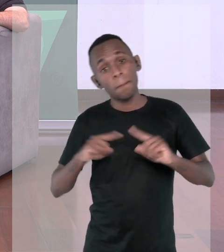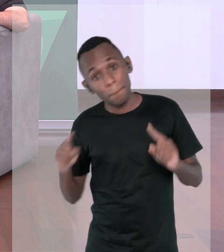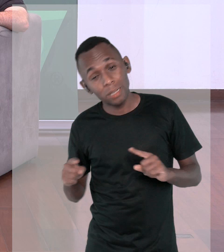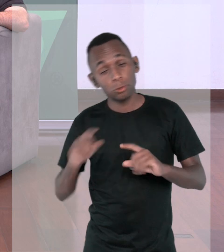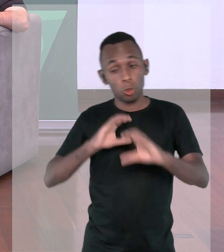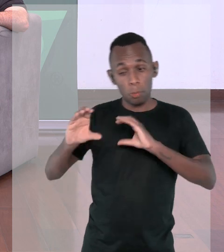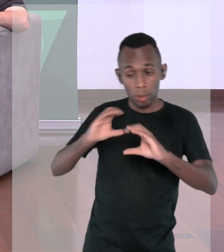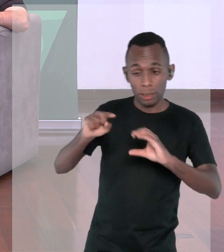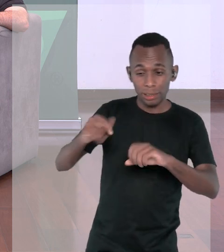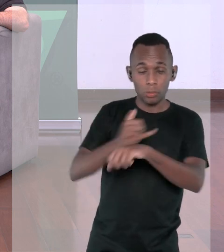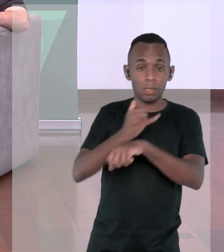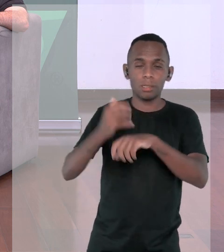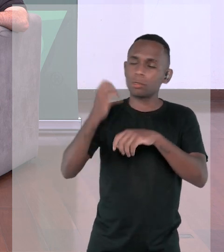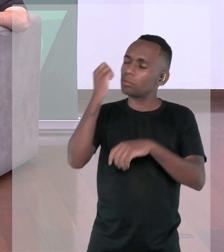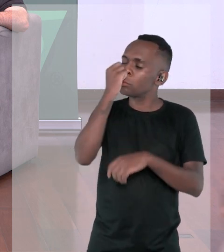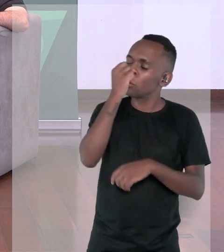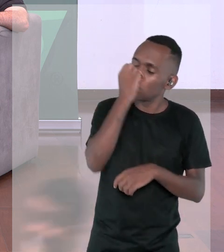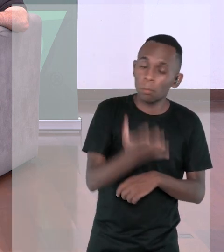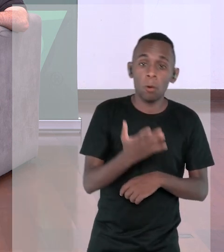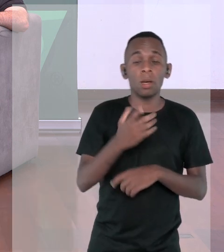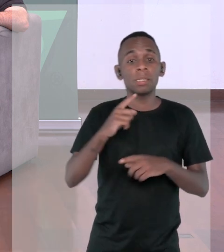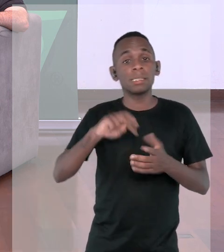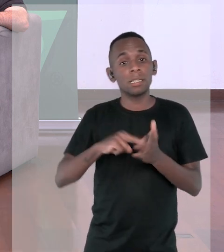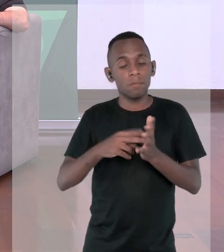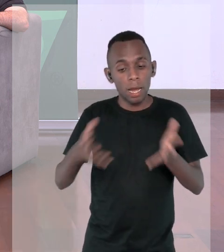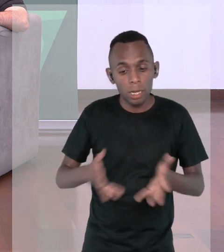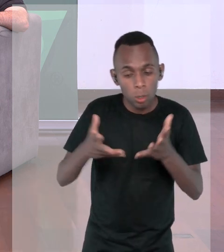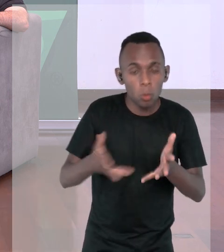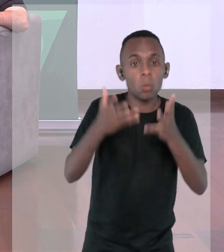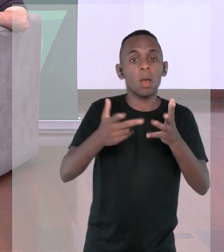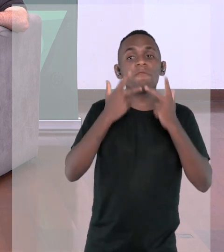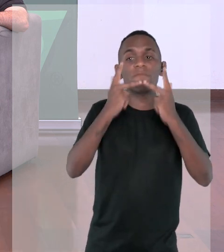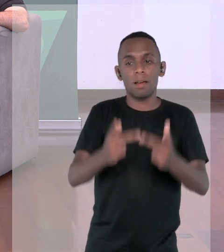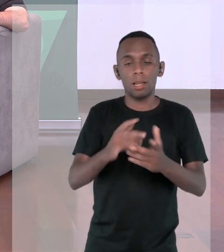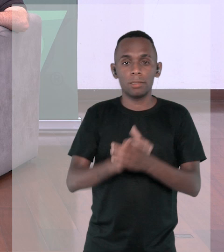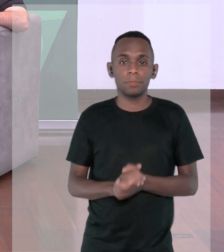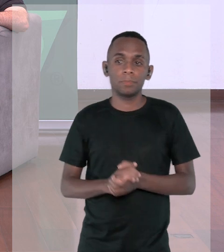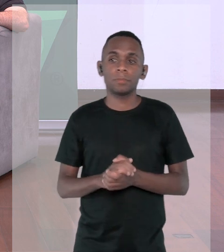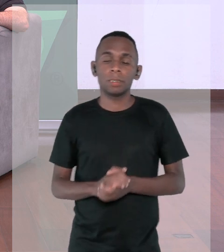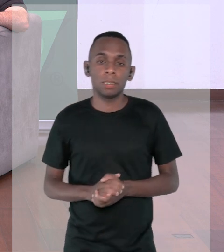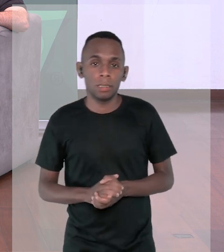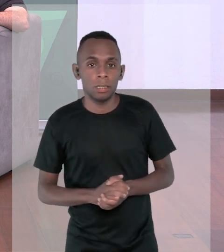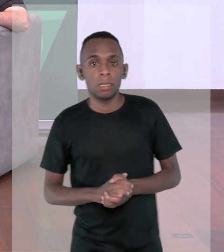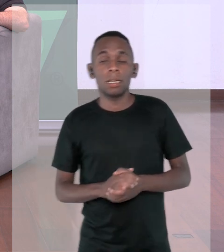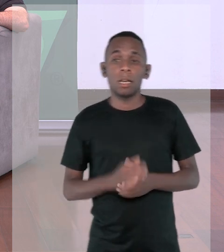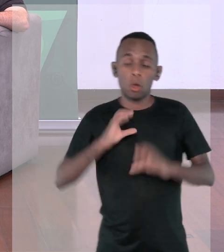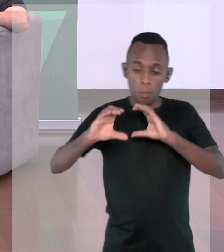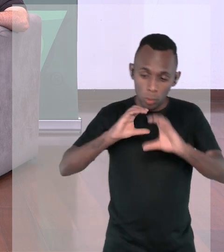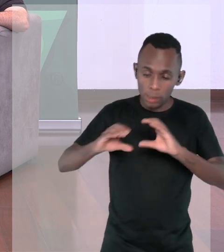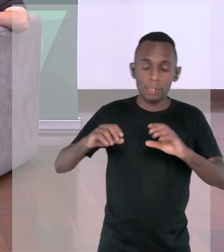comunicação tem um negócio incrível que é a gente induz a linguagem. A comunicação consegue